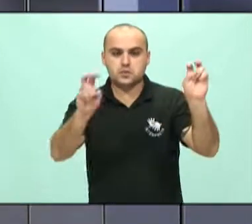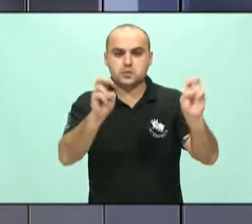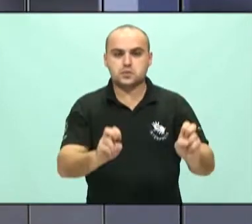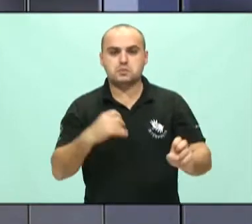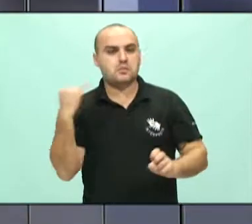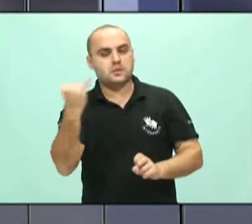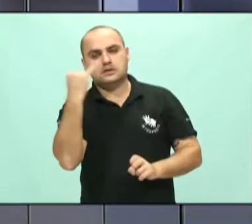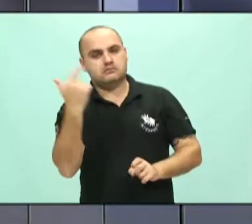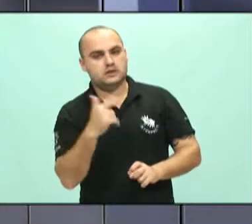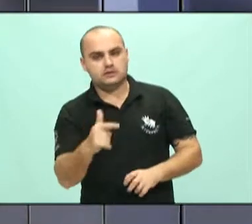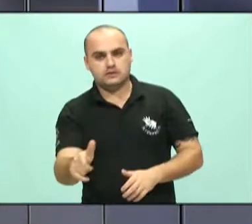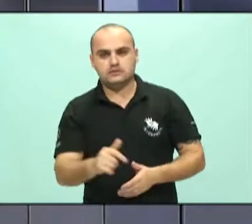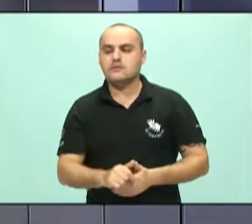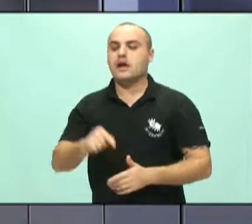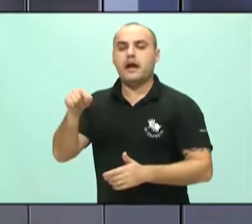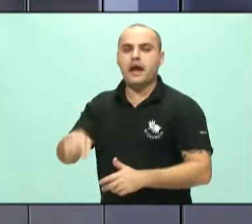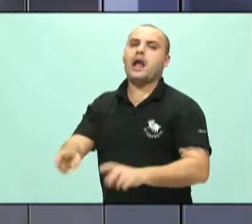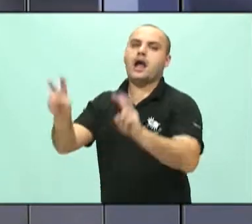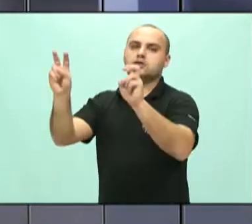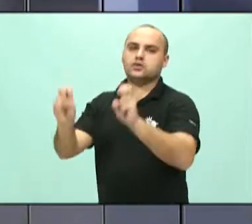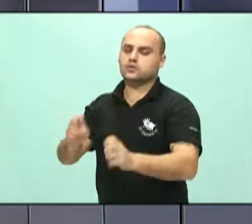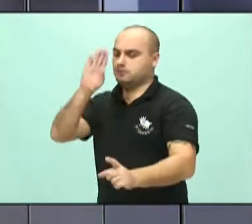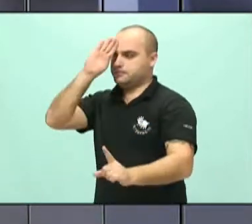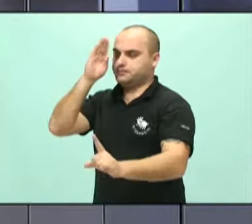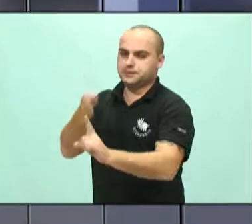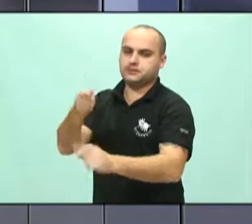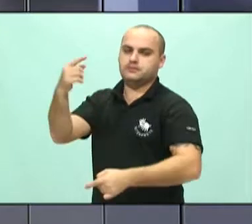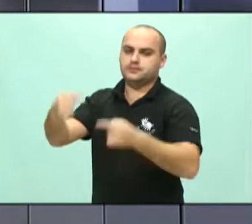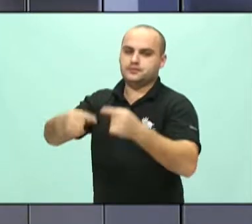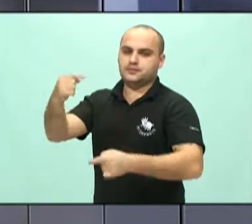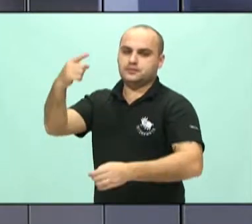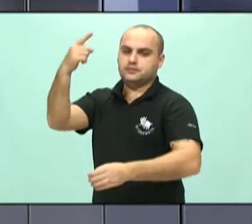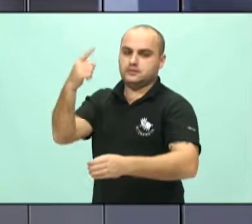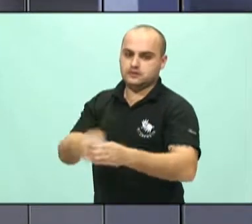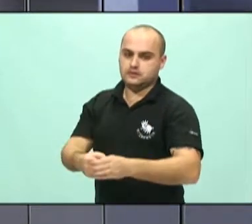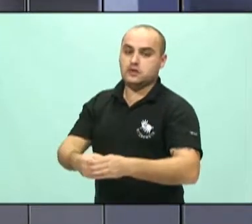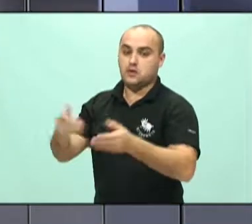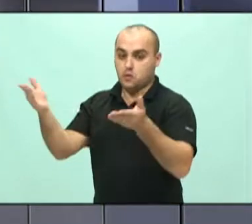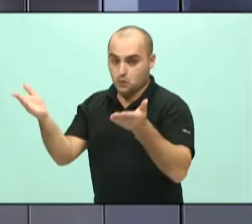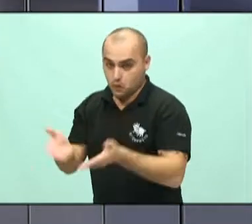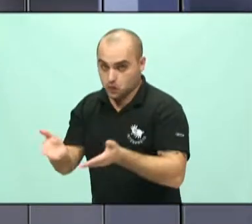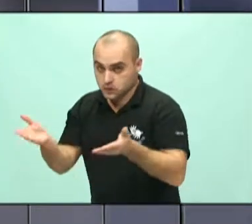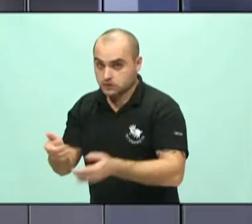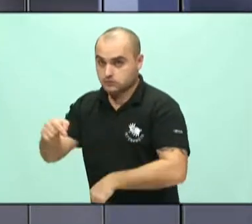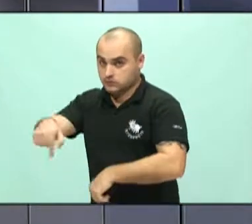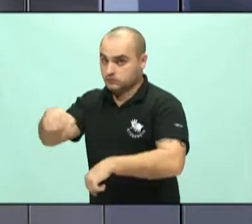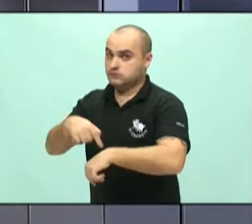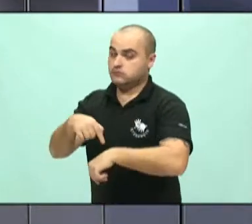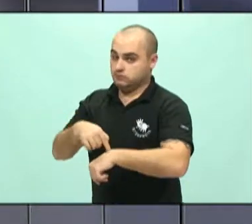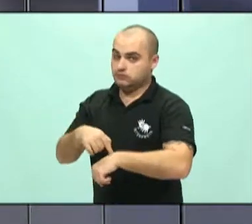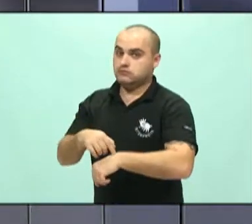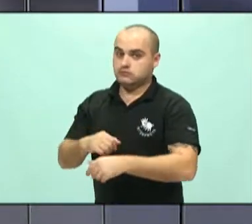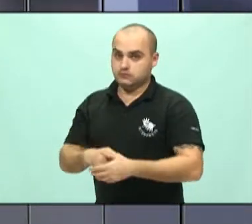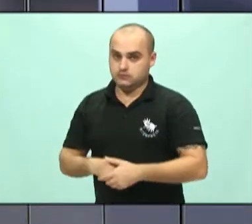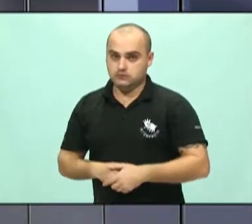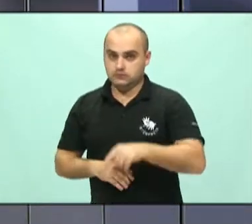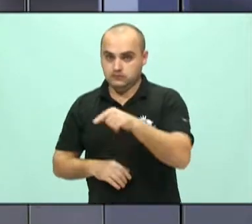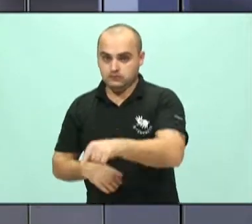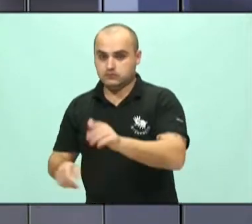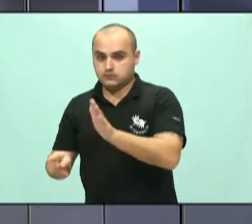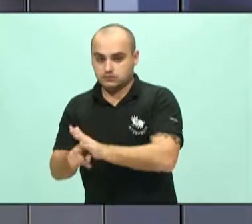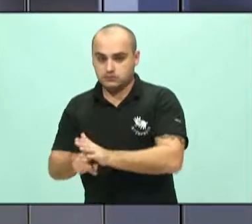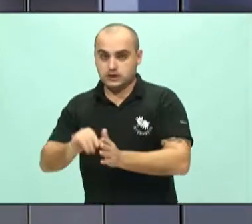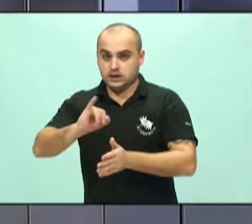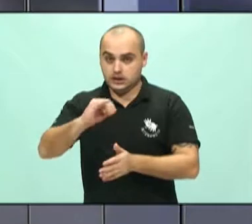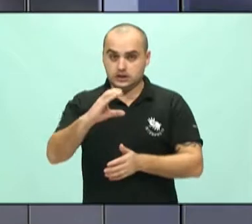importância. Ele é o assunto principal a ser discutido na nossa cidade hoje, atualmente, é a questão da distribuição